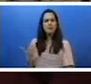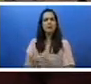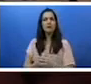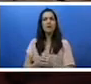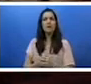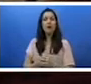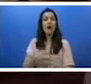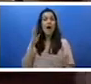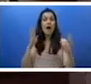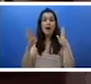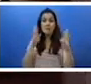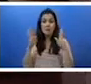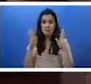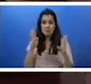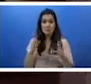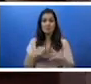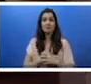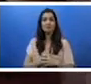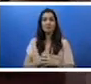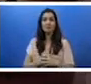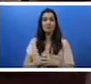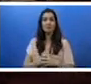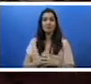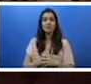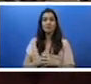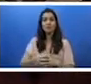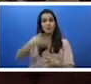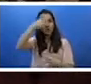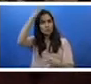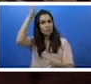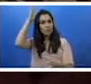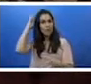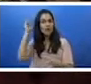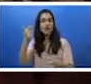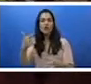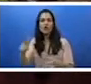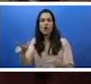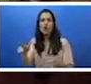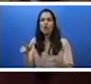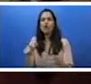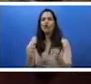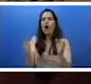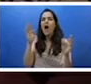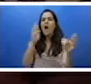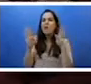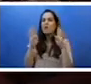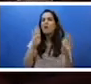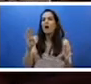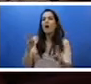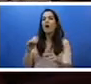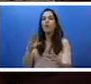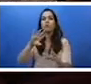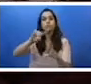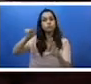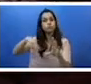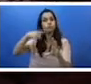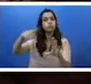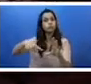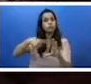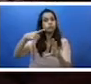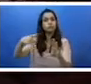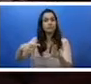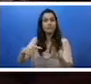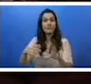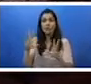de mercadoria, o caminhão de bombeiro e um caminhão que transporta o quê? Concreto.